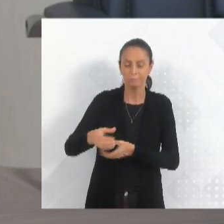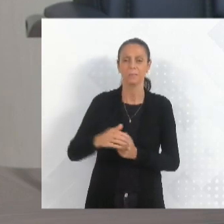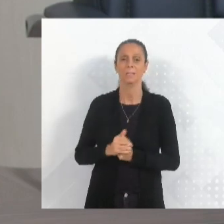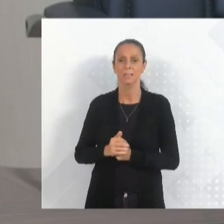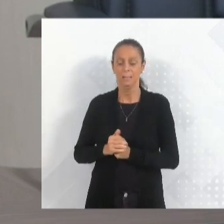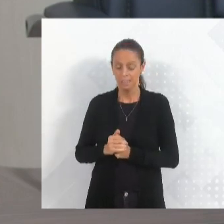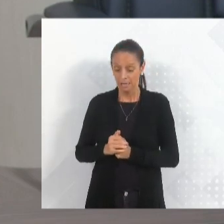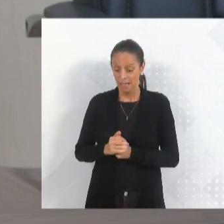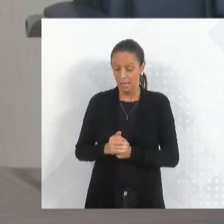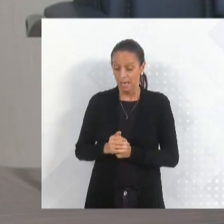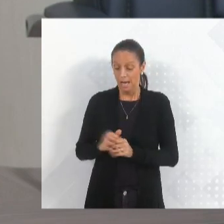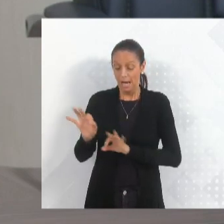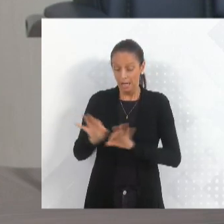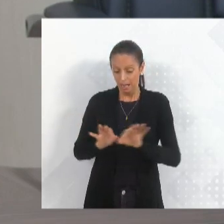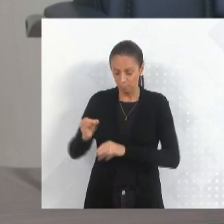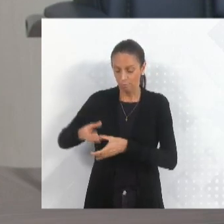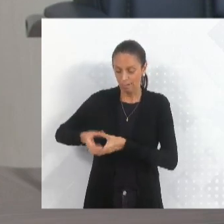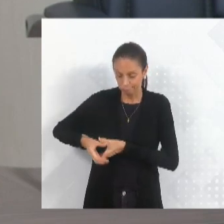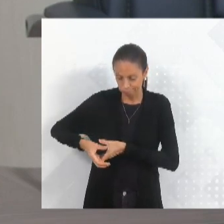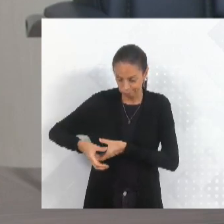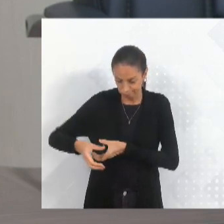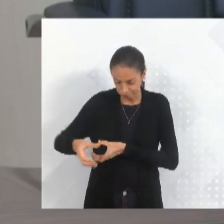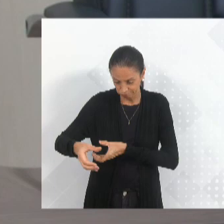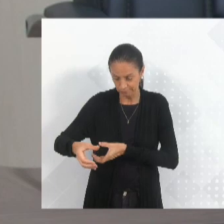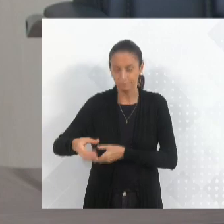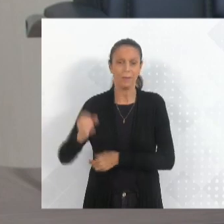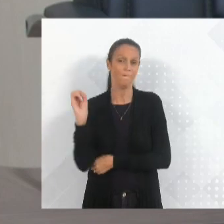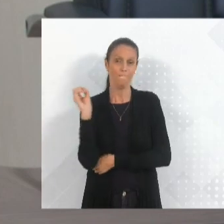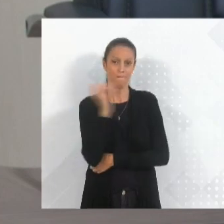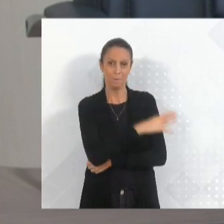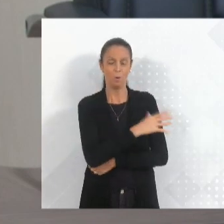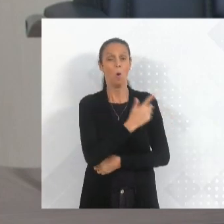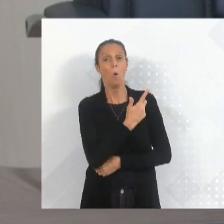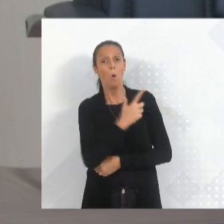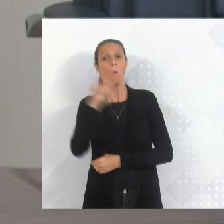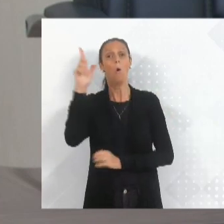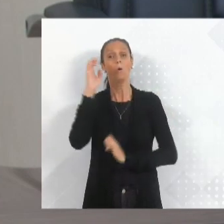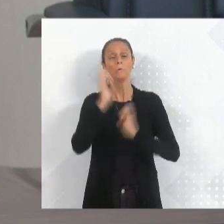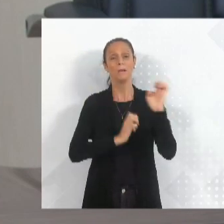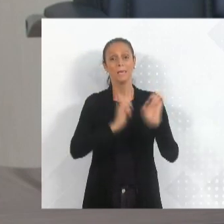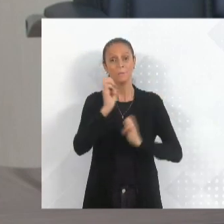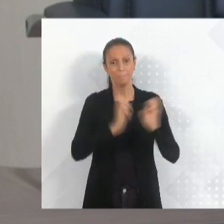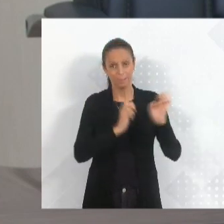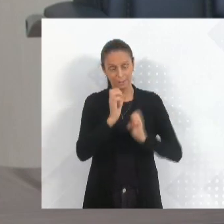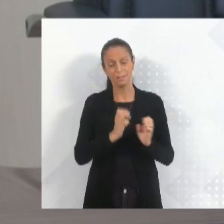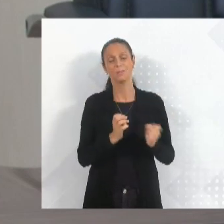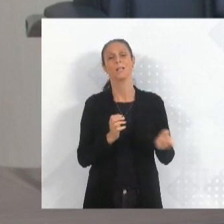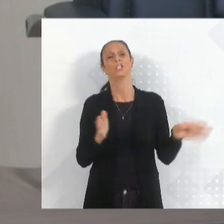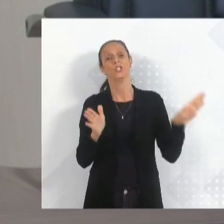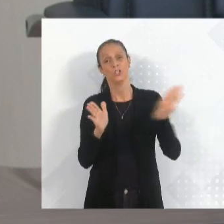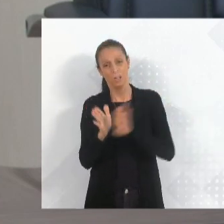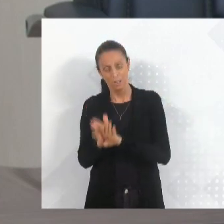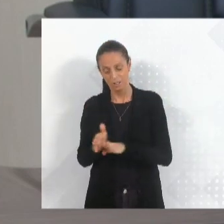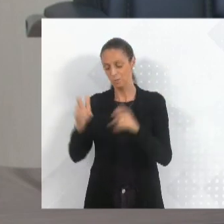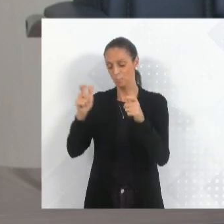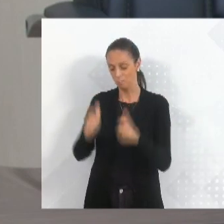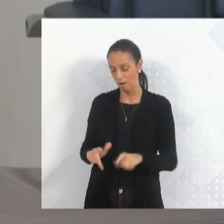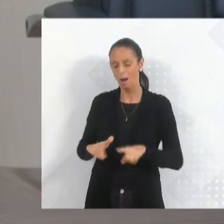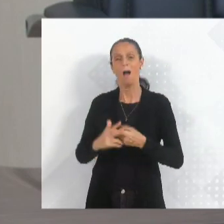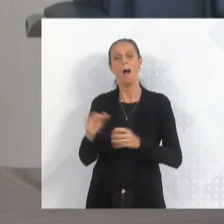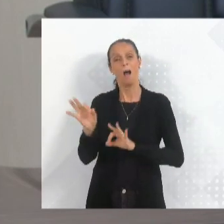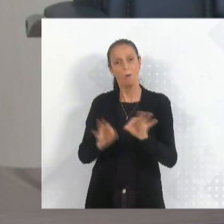empresa vai e coloca essas lajotas. E a gente estava sem empresa para fazer esse serviço.